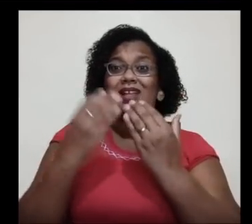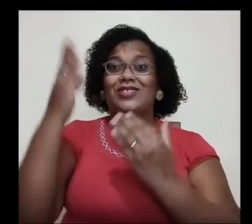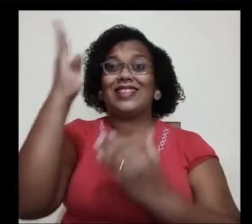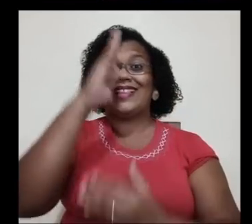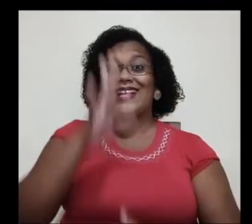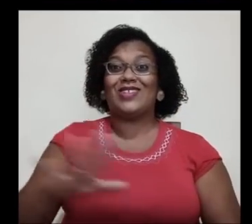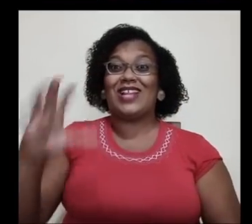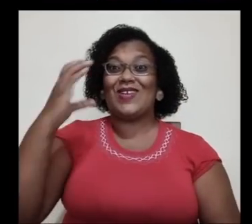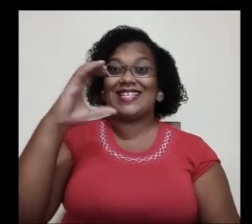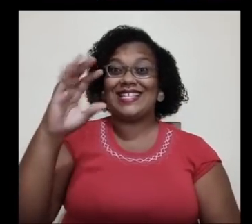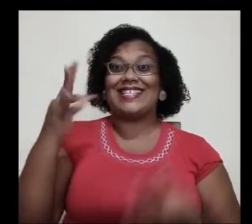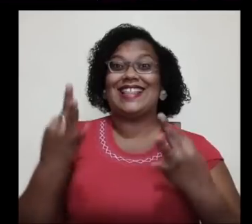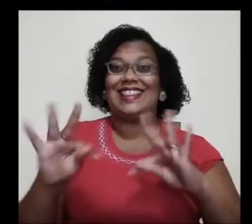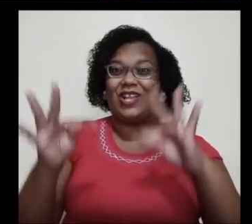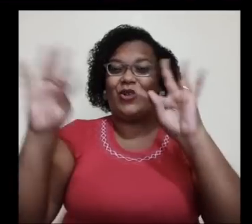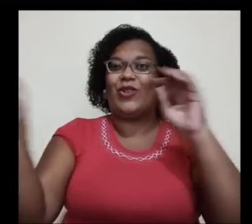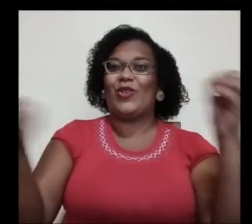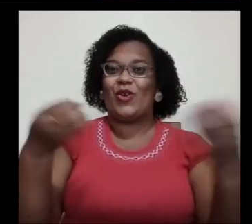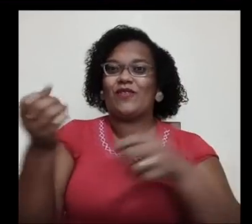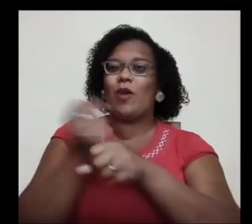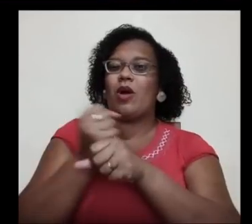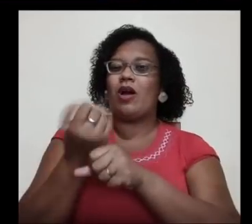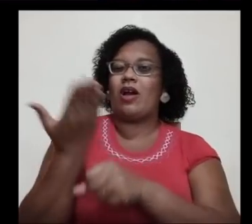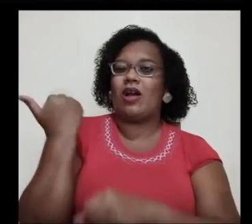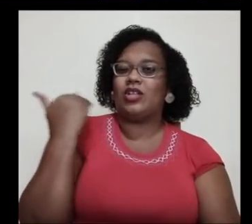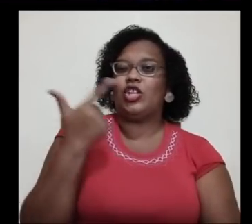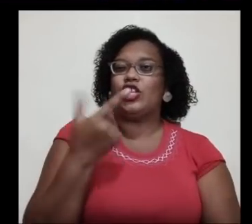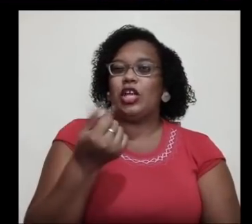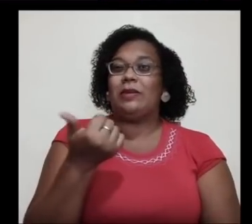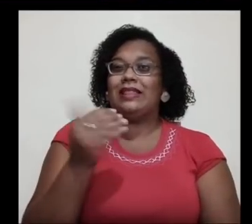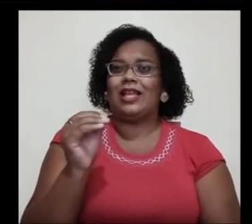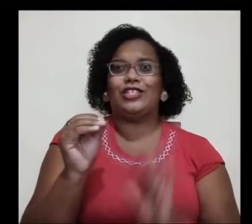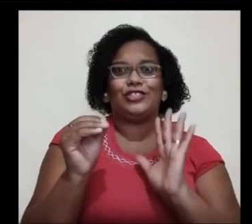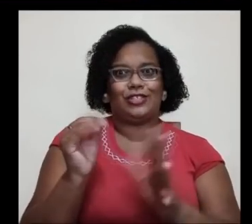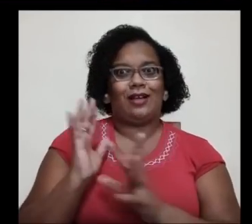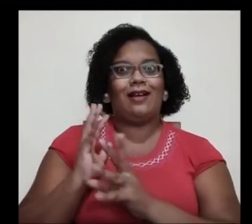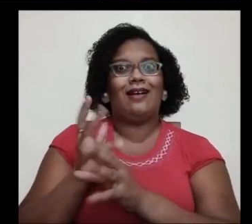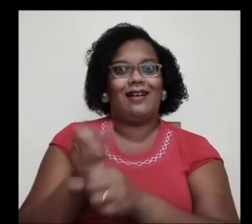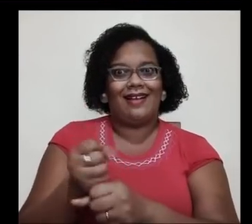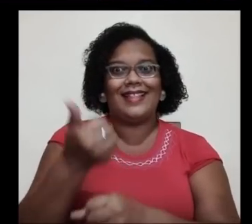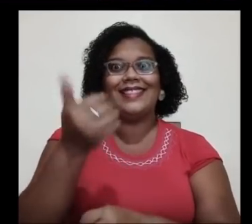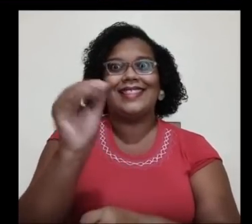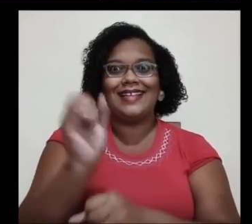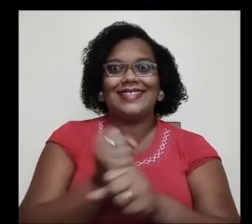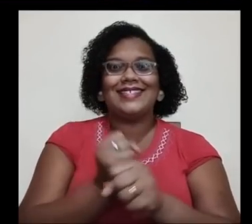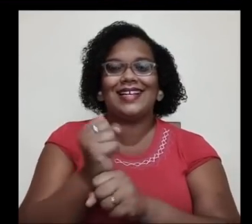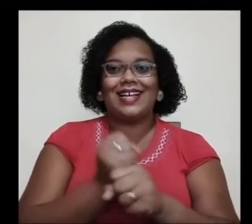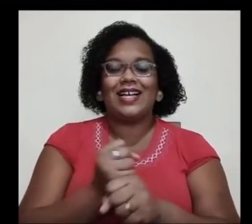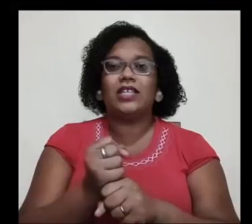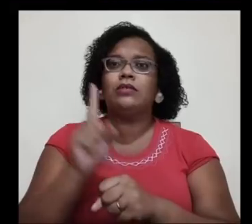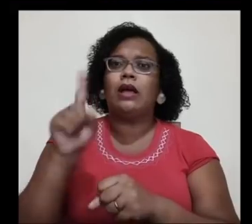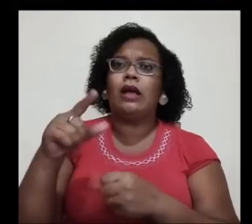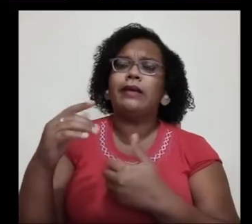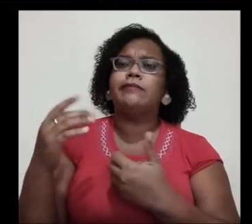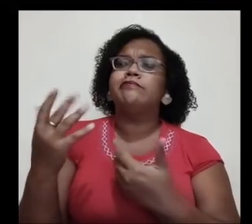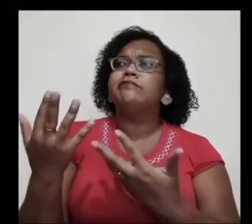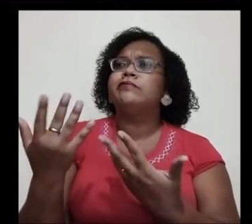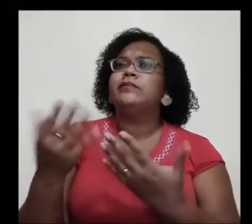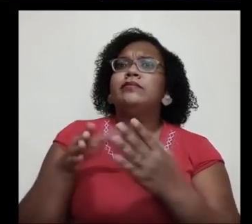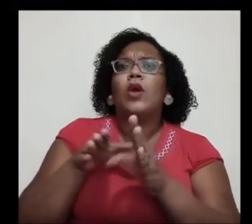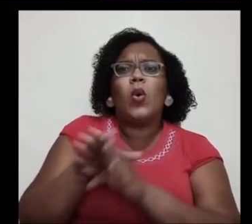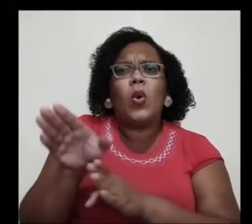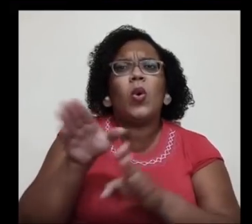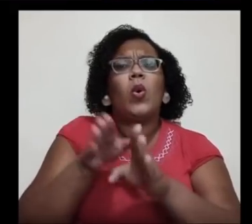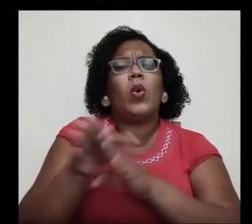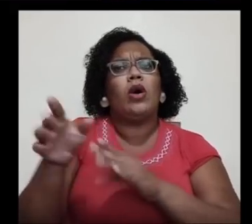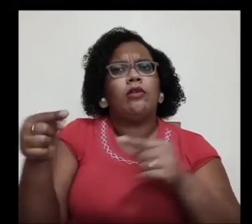Tecnologia e Inovação em 2010, e já faz 10 anos que fizemos um congresso, e que tirou orientações muito, muito adequadas,